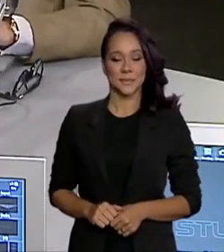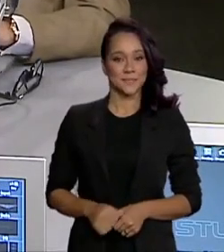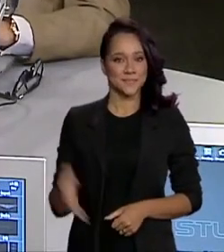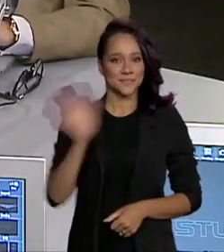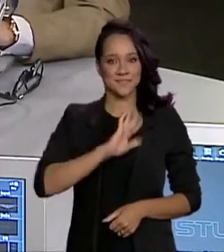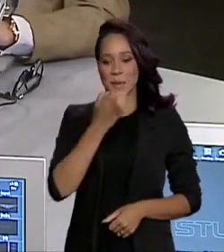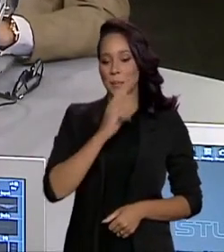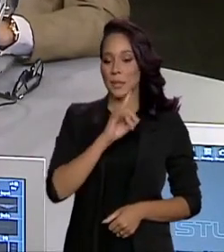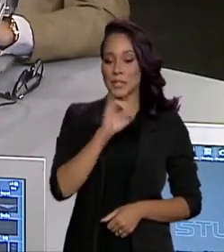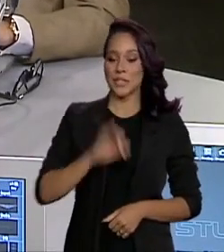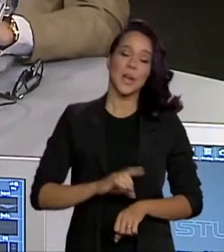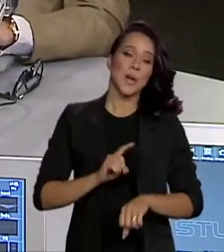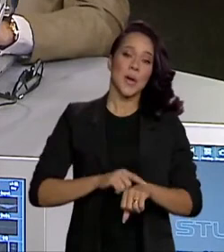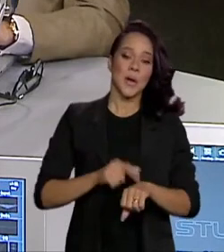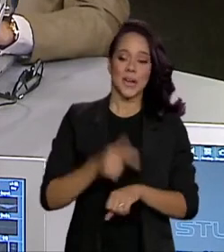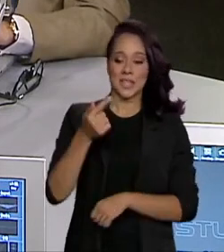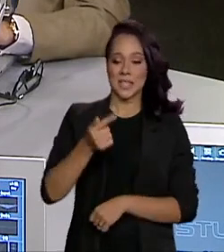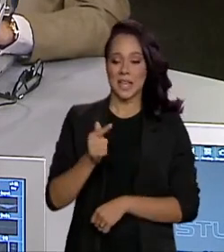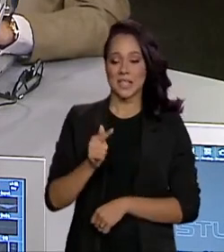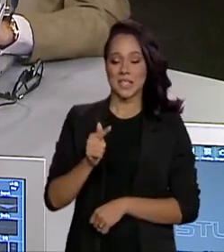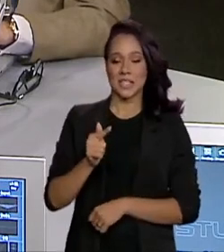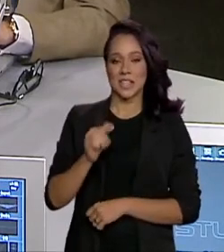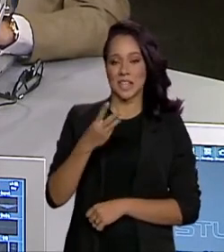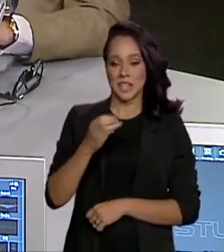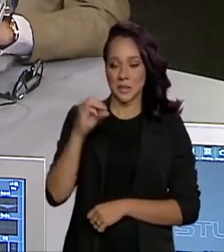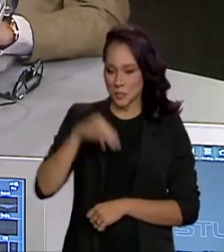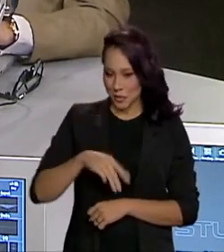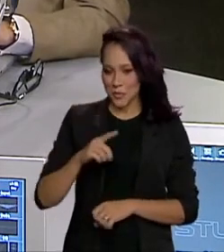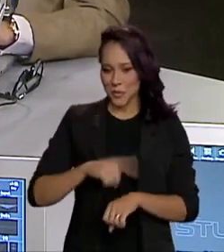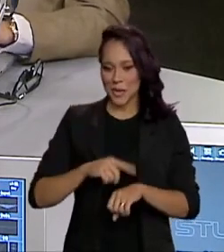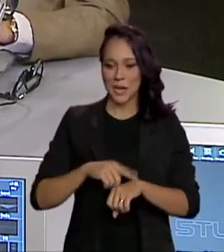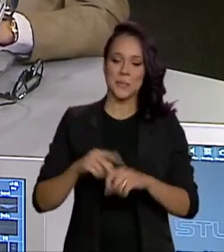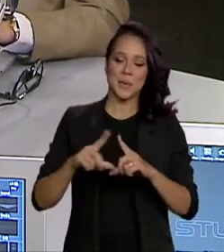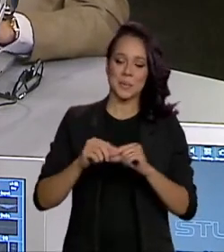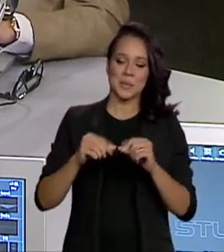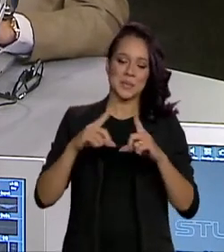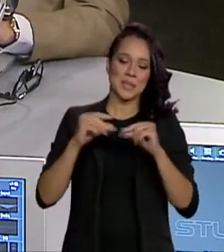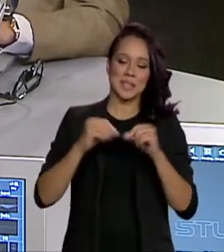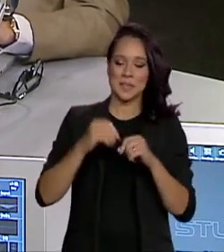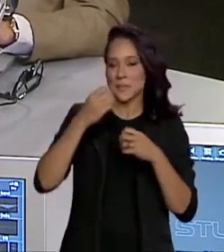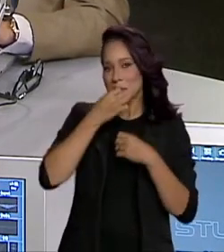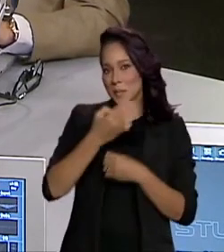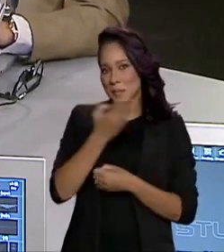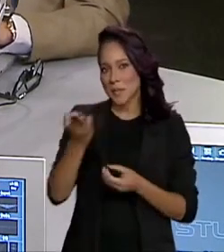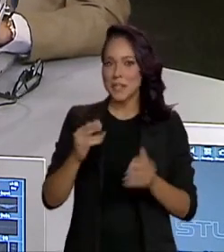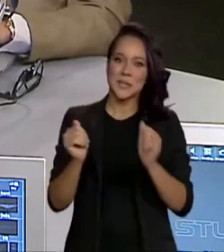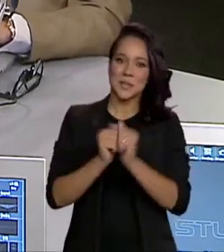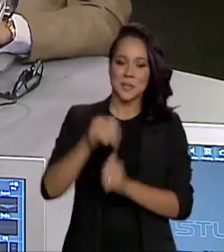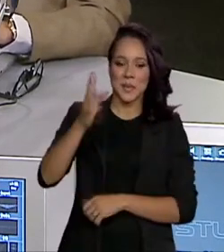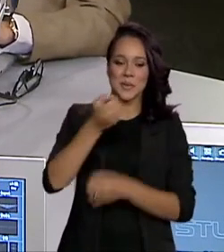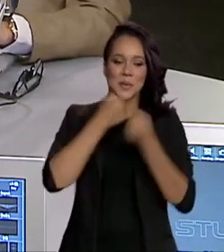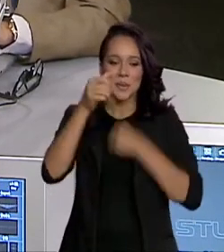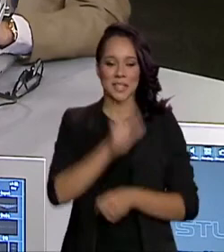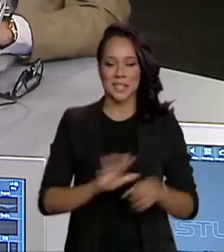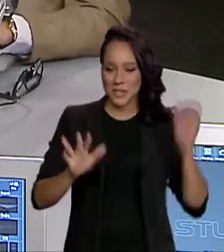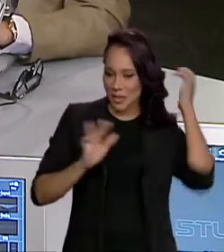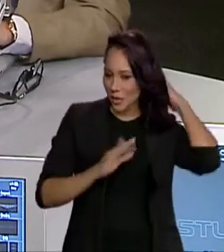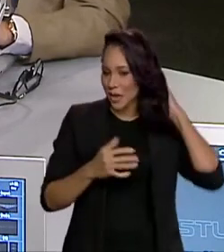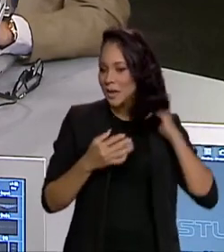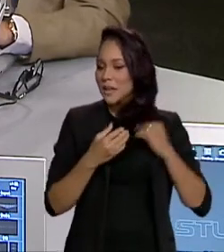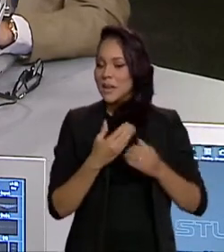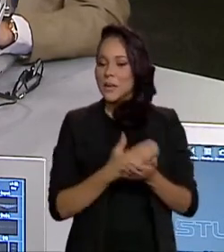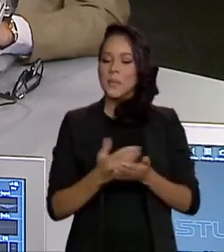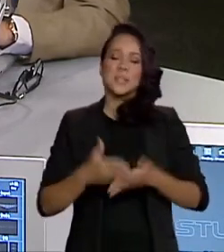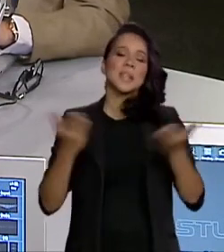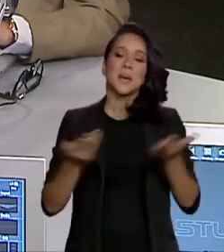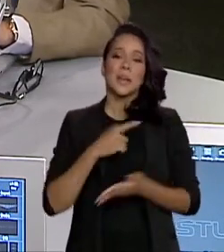Olá, bom dia. São 7:30 pelo horário de Brasília. Que bom ter você com a gente em mais uma edição do Repórter Nacional que está começando